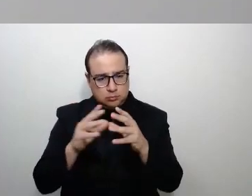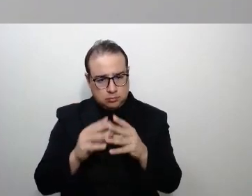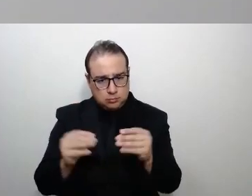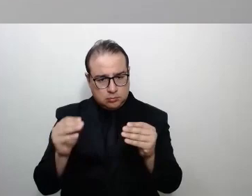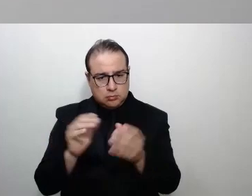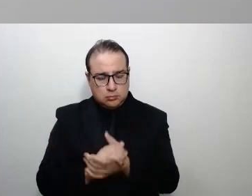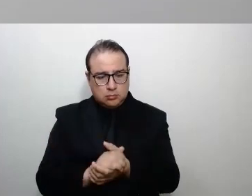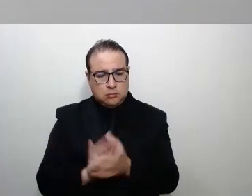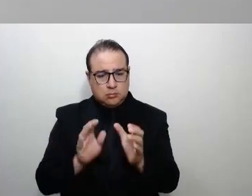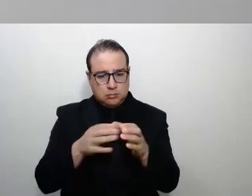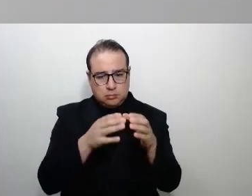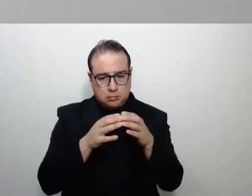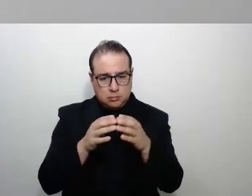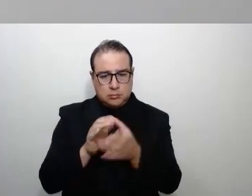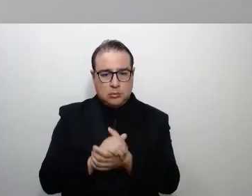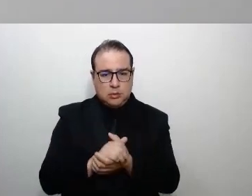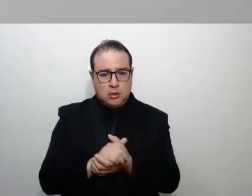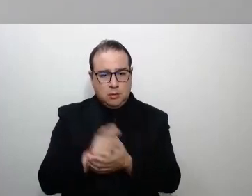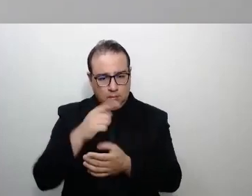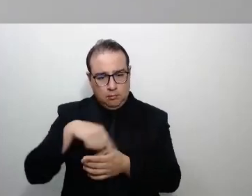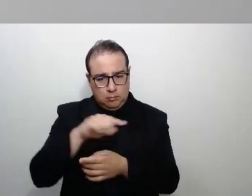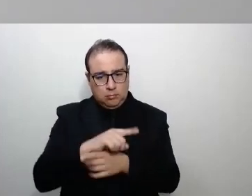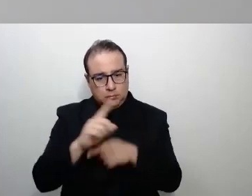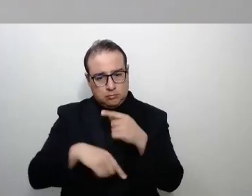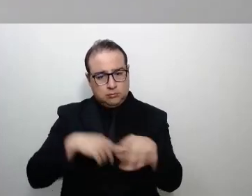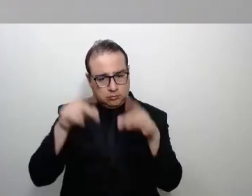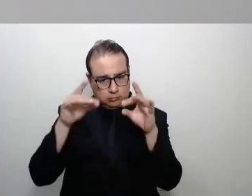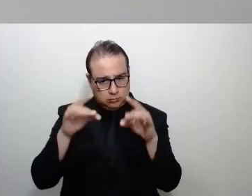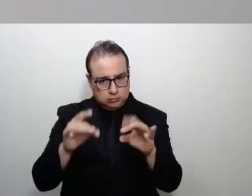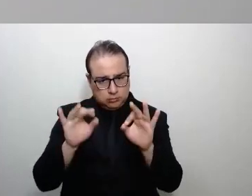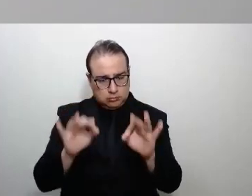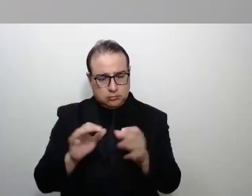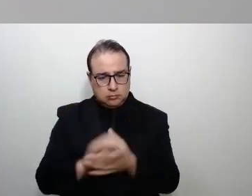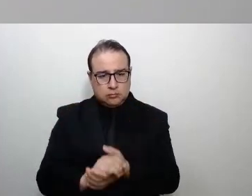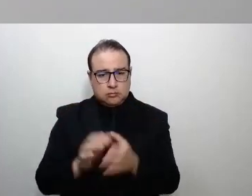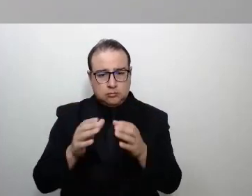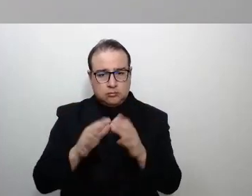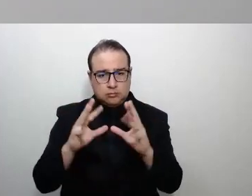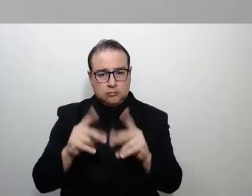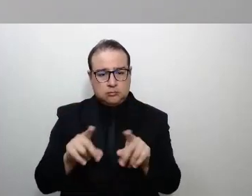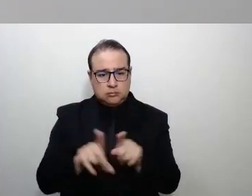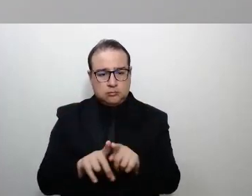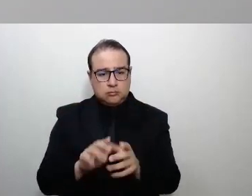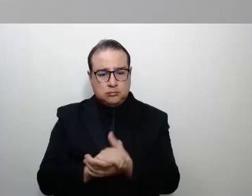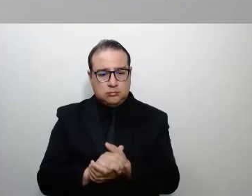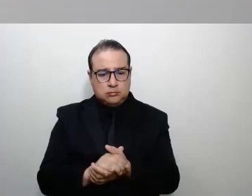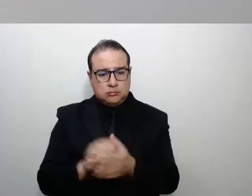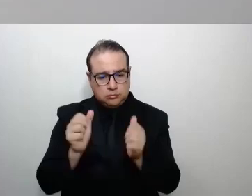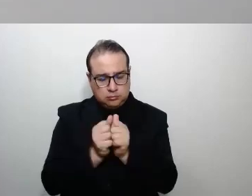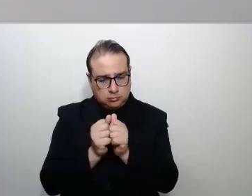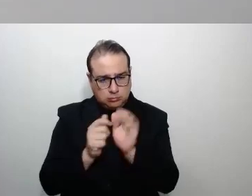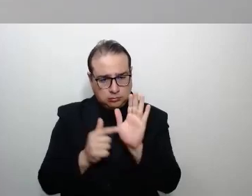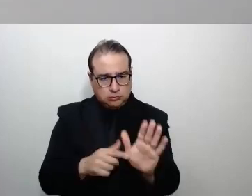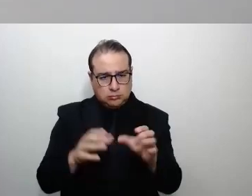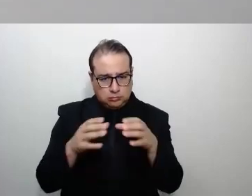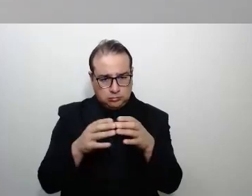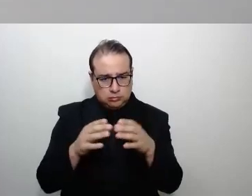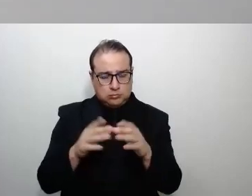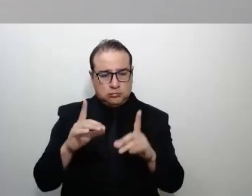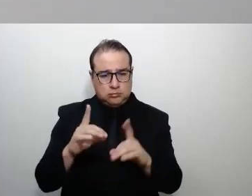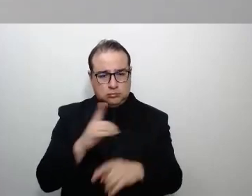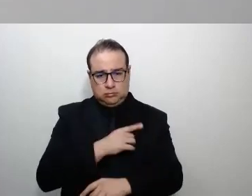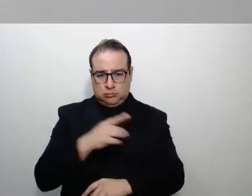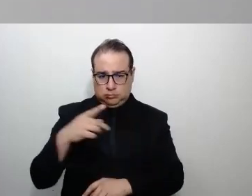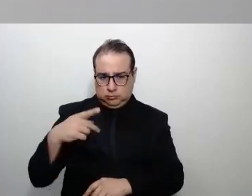grupo nós vamos depois detalhar isso para o tribunal envolvendo a defensoria o ministério